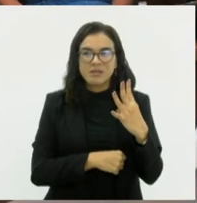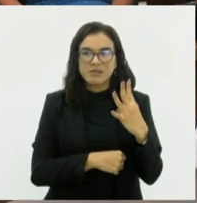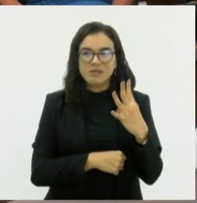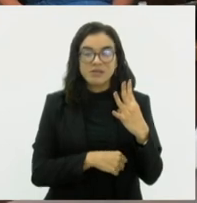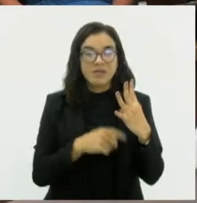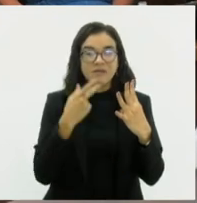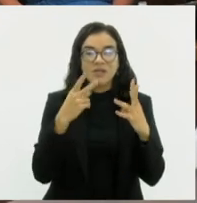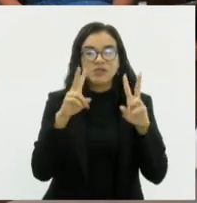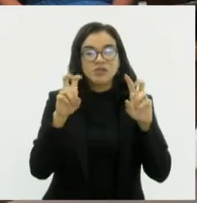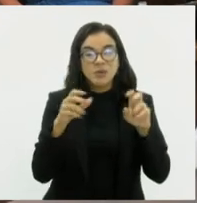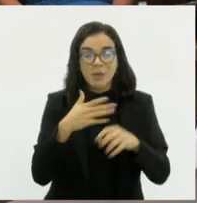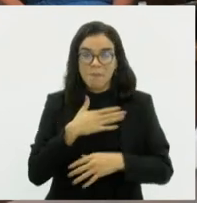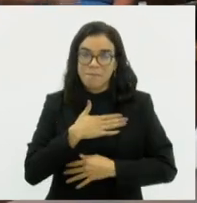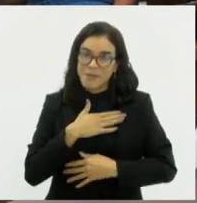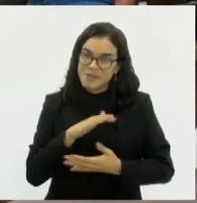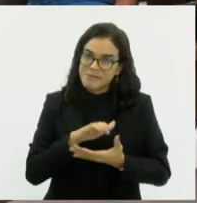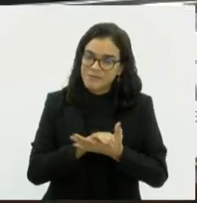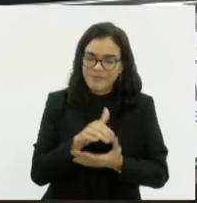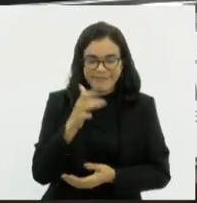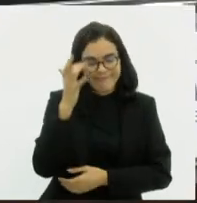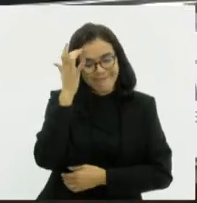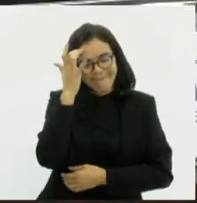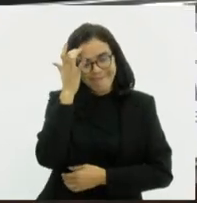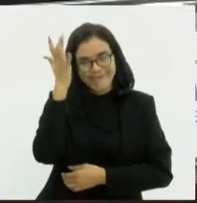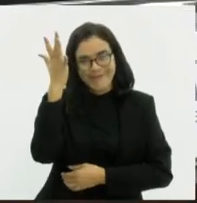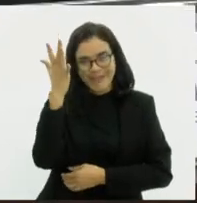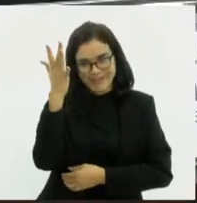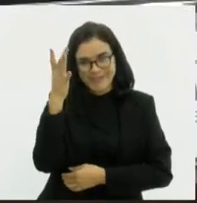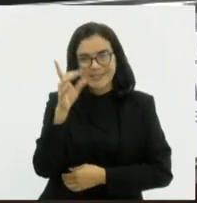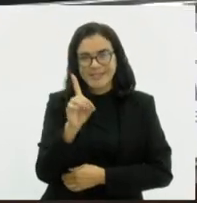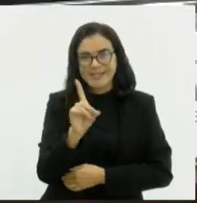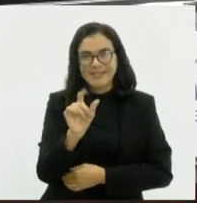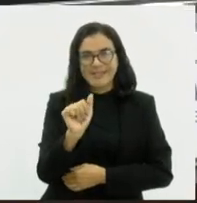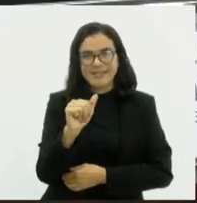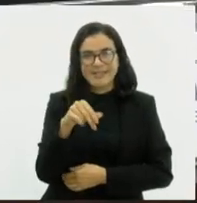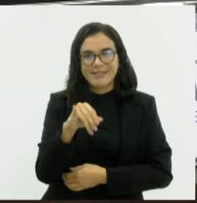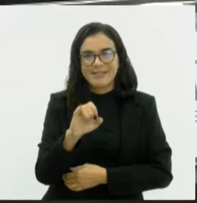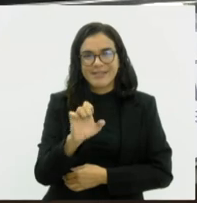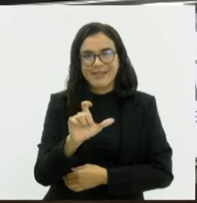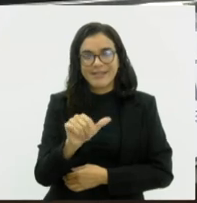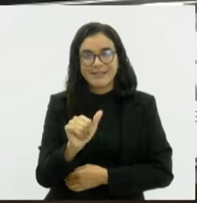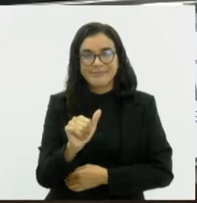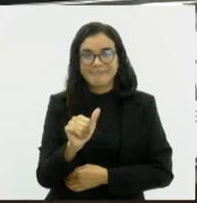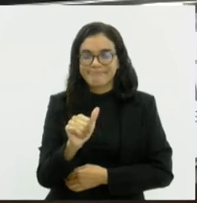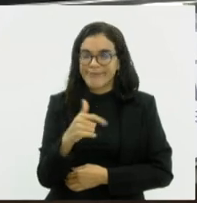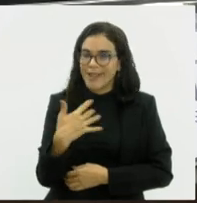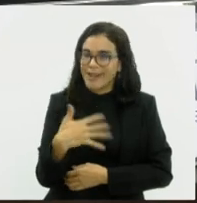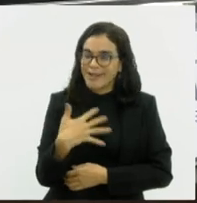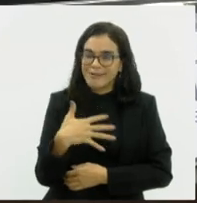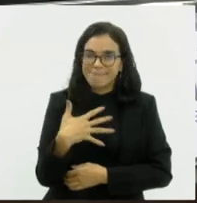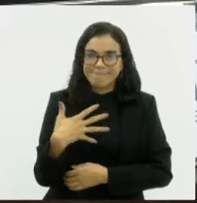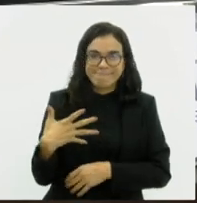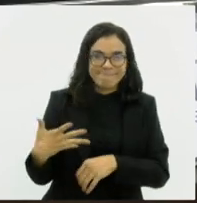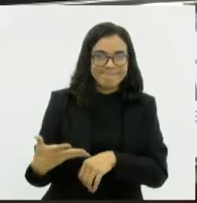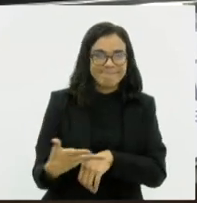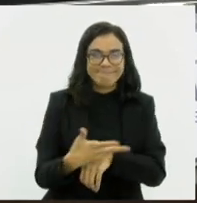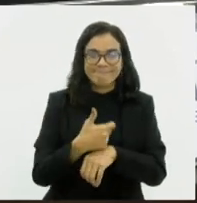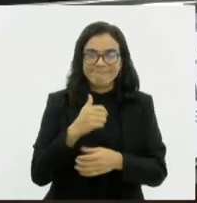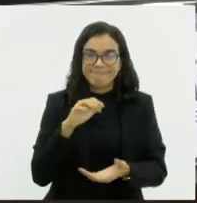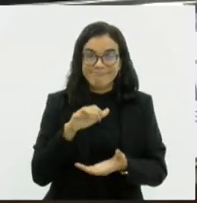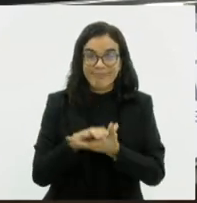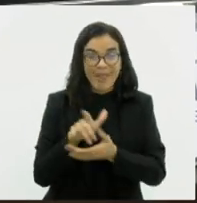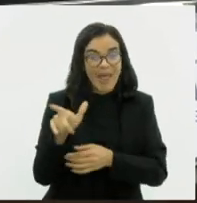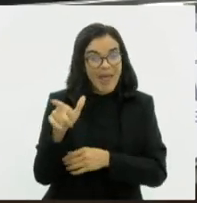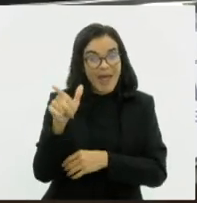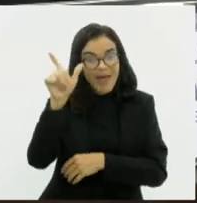Falar da minha esposa, a Daniela, é muito fácil, porque é uma grande esposa. Eu sou muito acolhido e muito